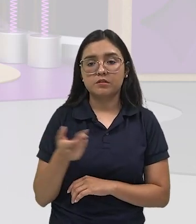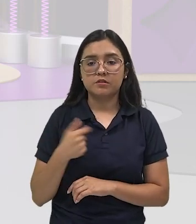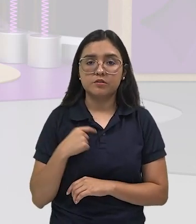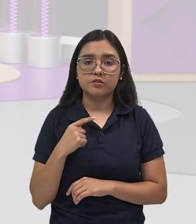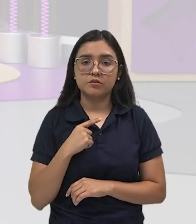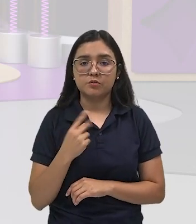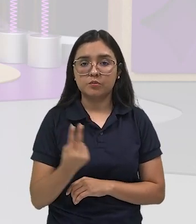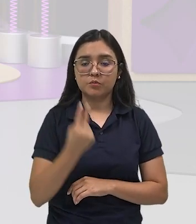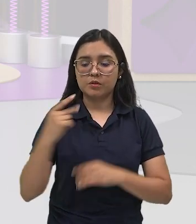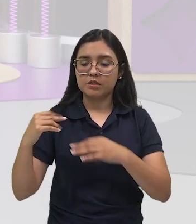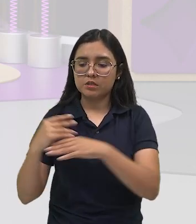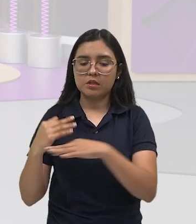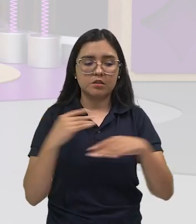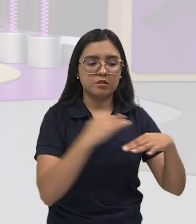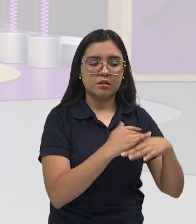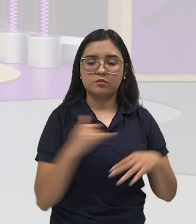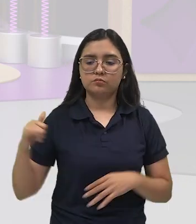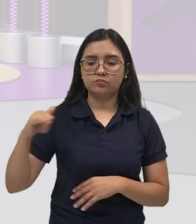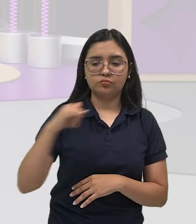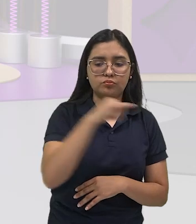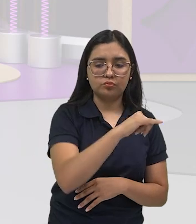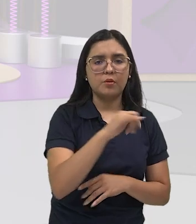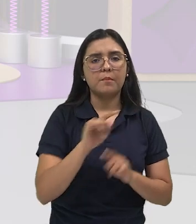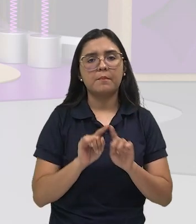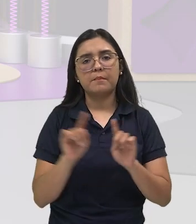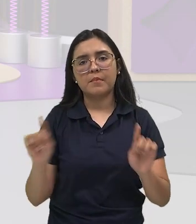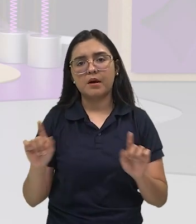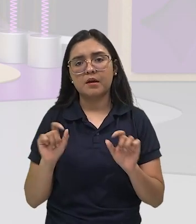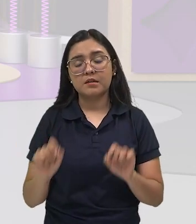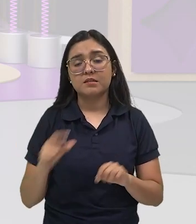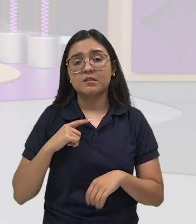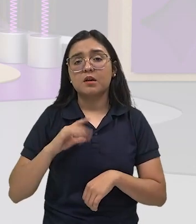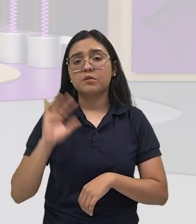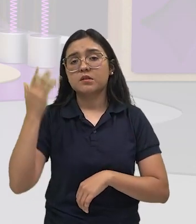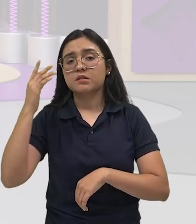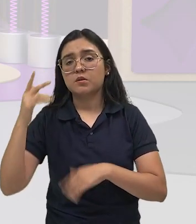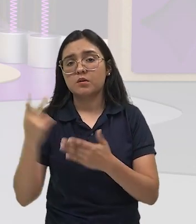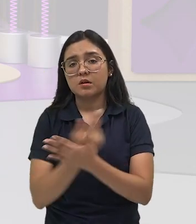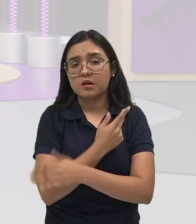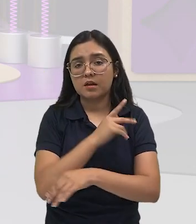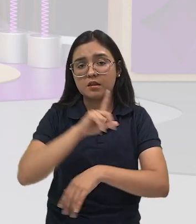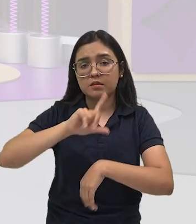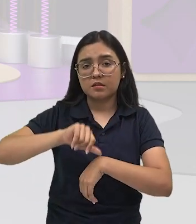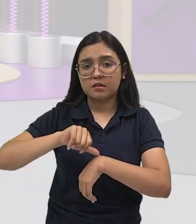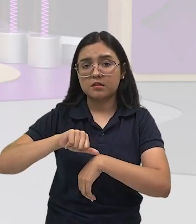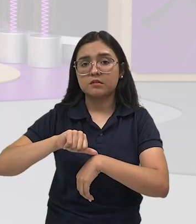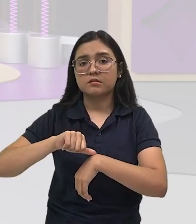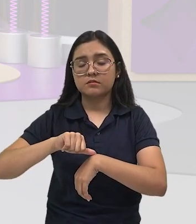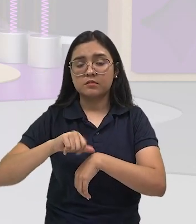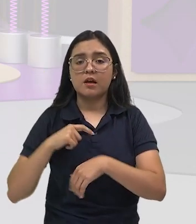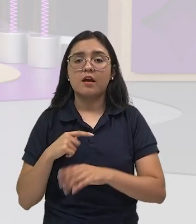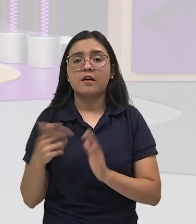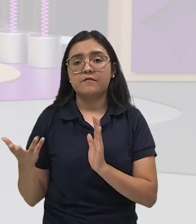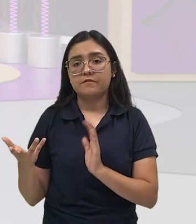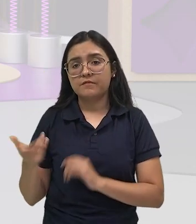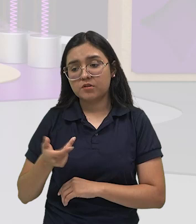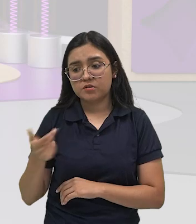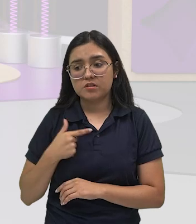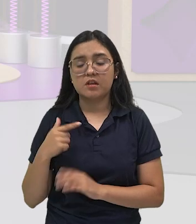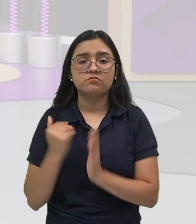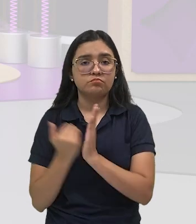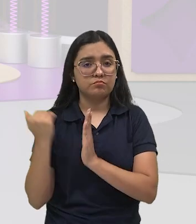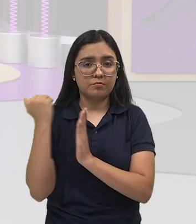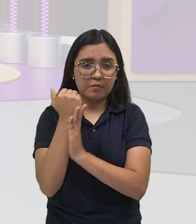duas cidades, né? Por algum motivo ele saiu atrasado, ele vai aumentar essa velocidade do